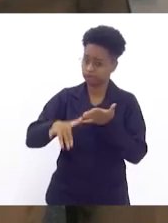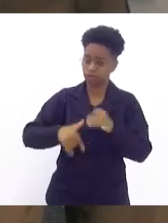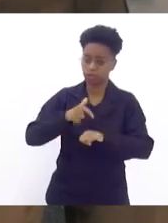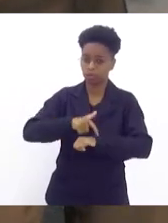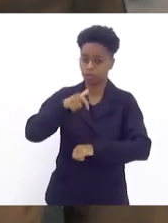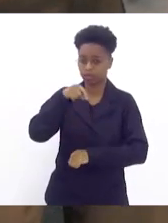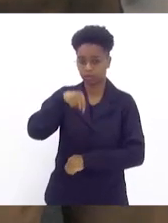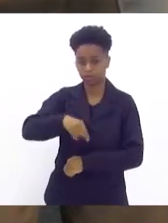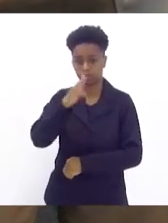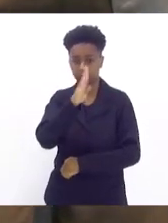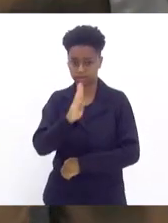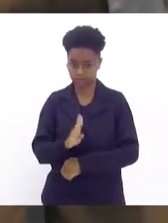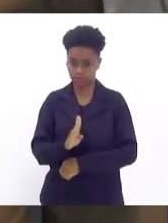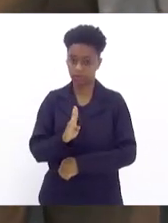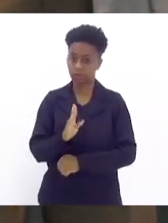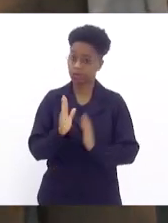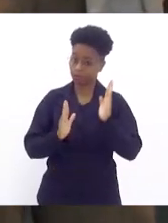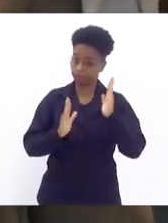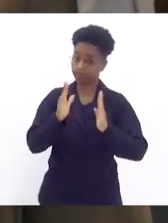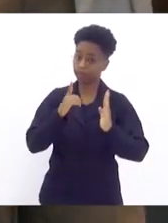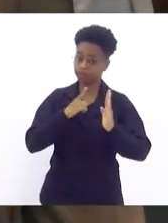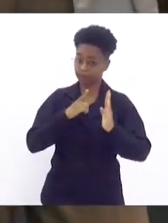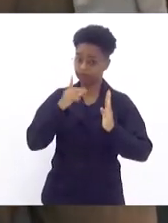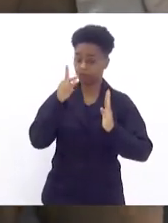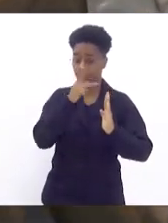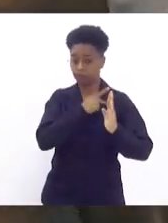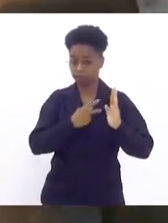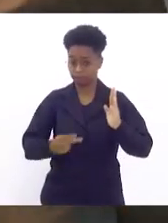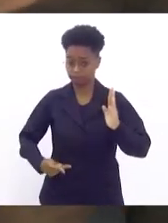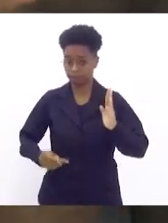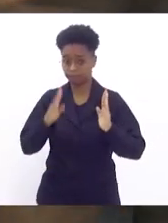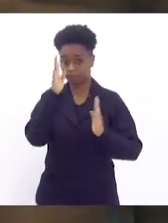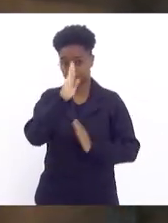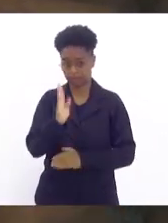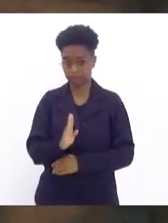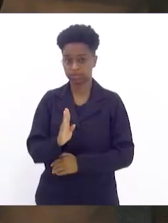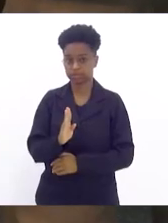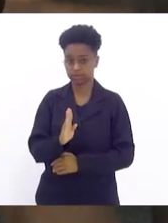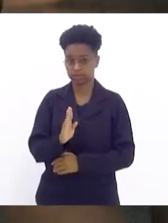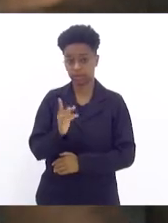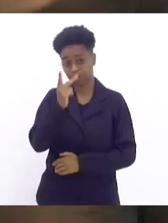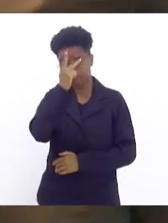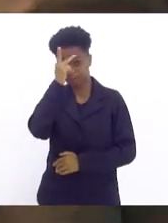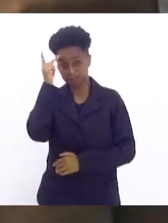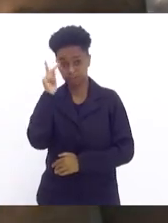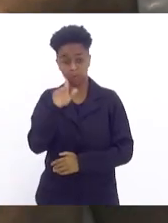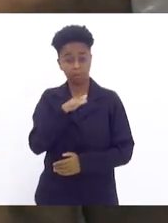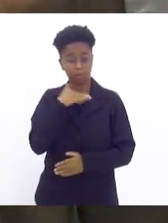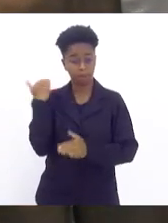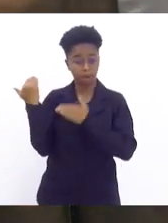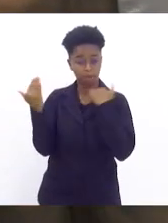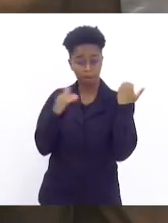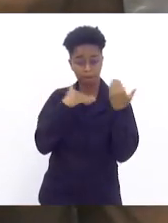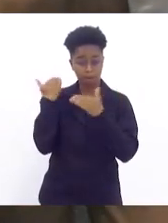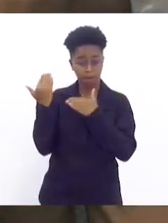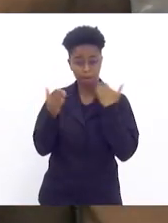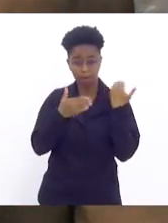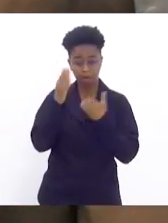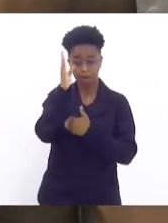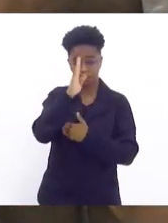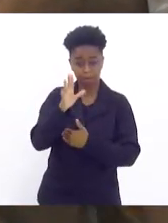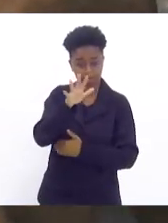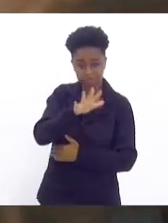quando a gente teve presidente do Brasil com pessoas sendo mortas no Brasil inteiro pela